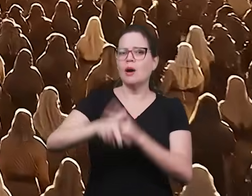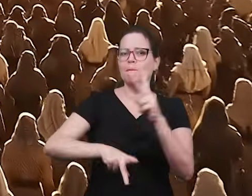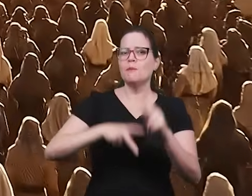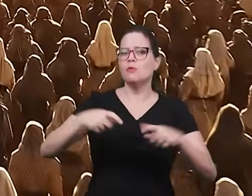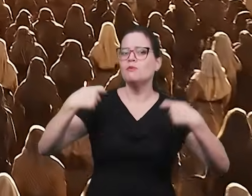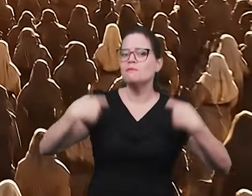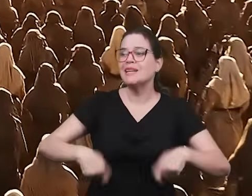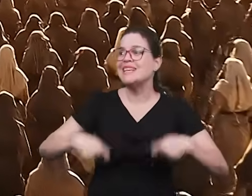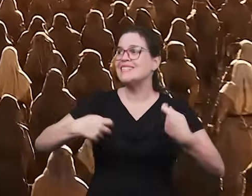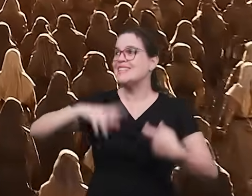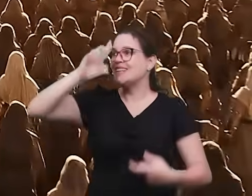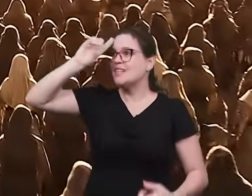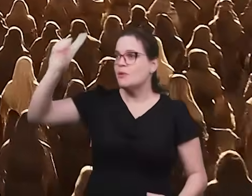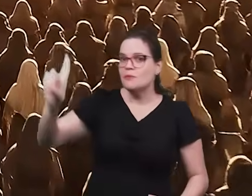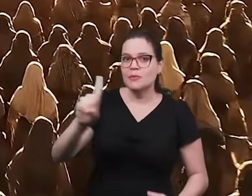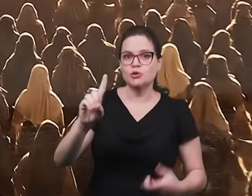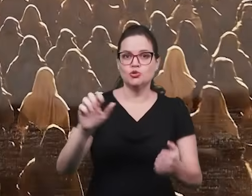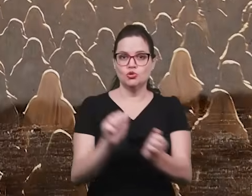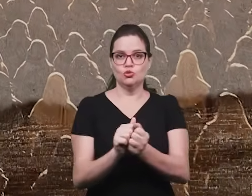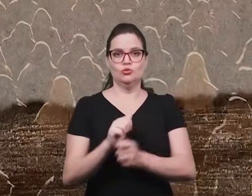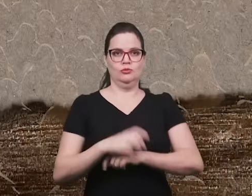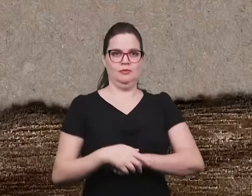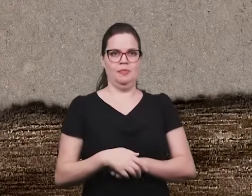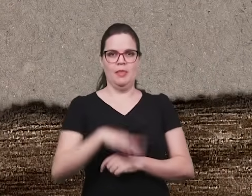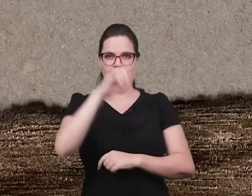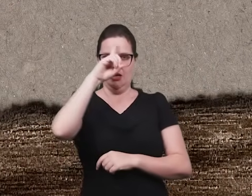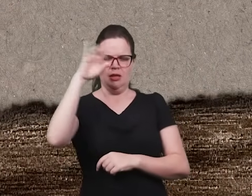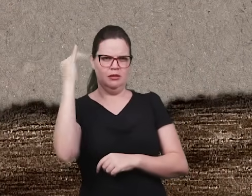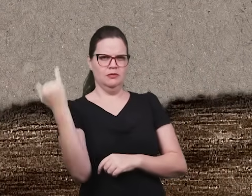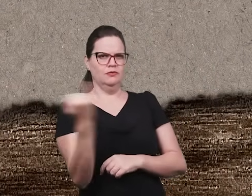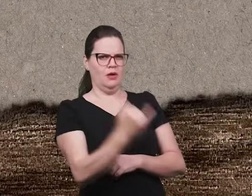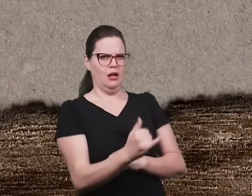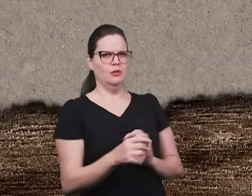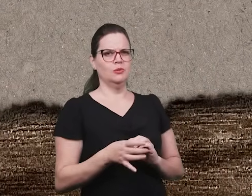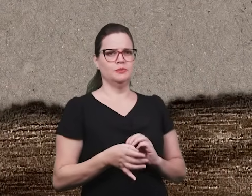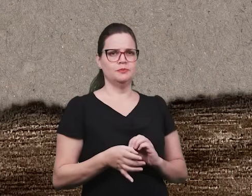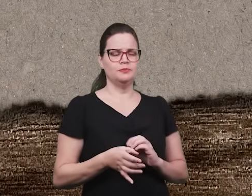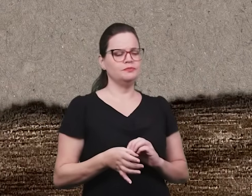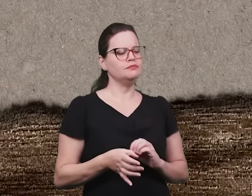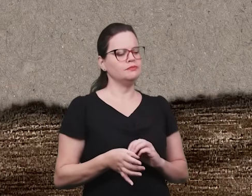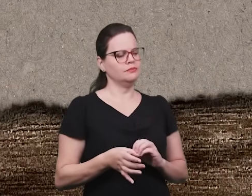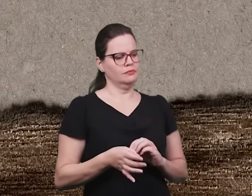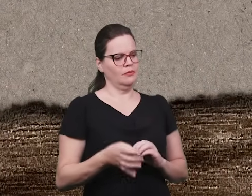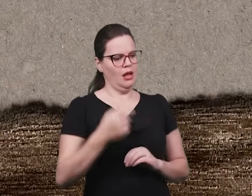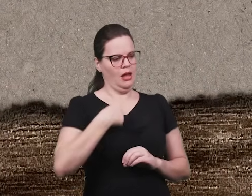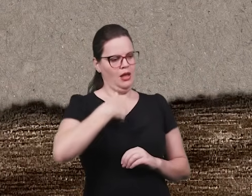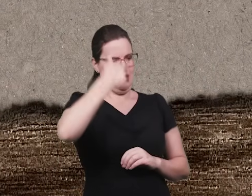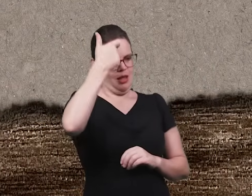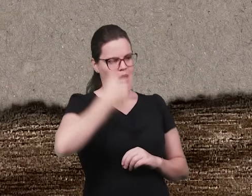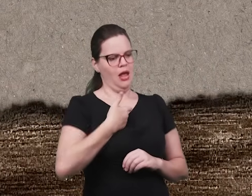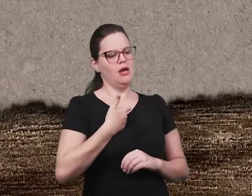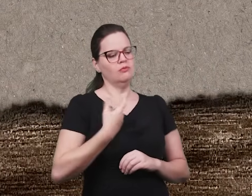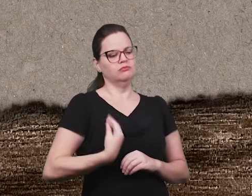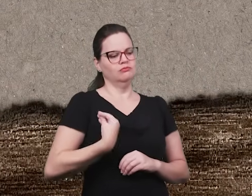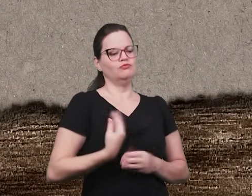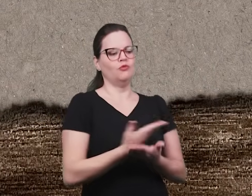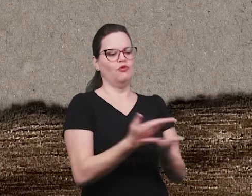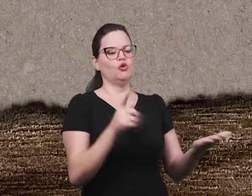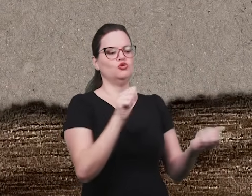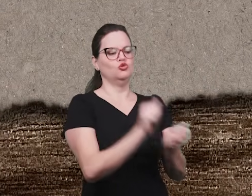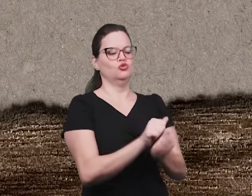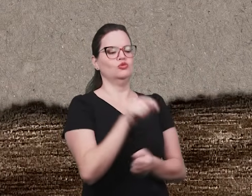pronta resposta do Senhor foi: disse, pois, irá a minha presença